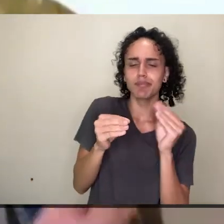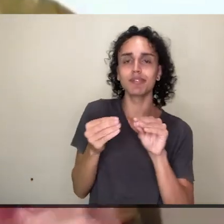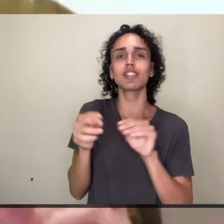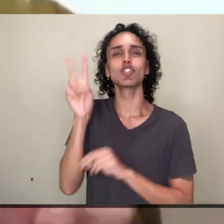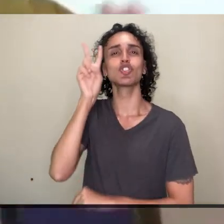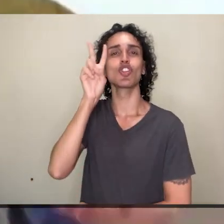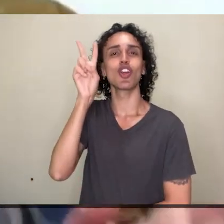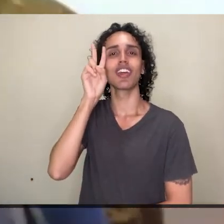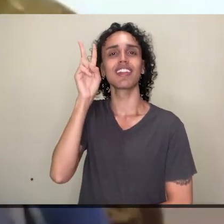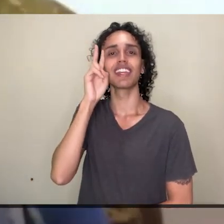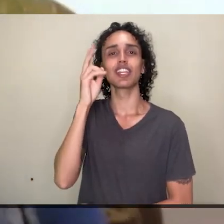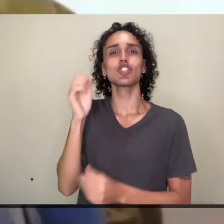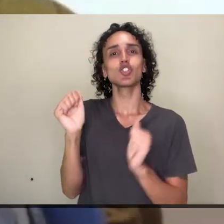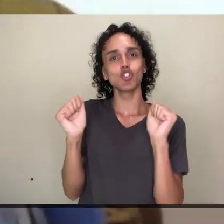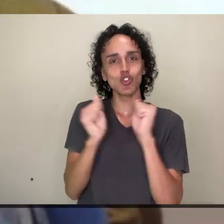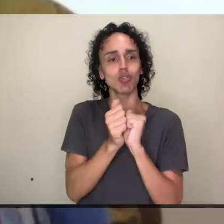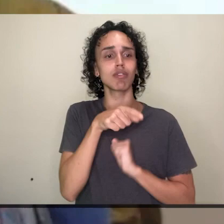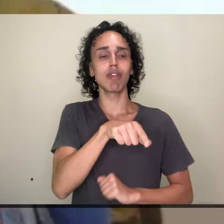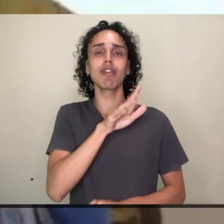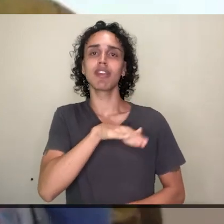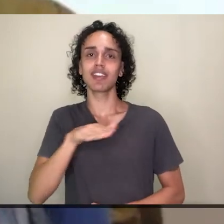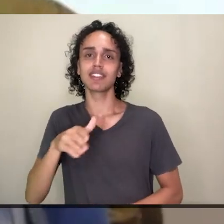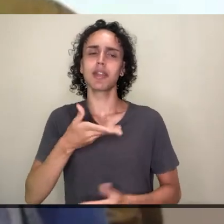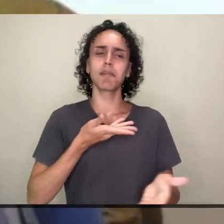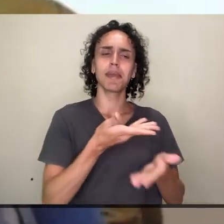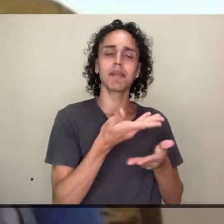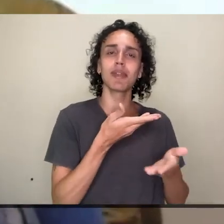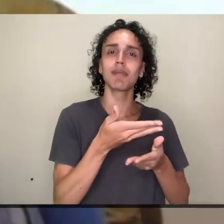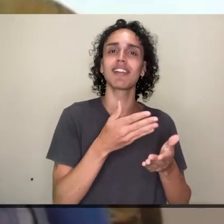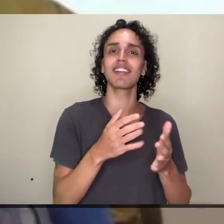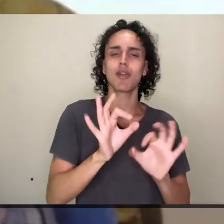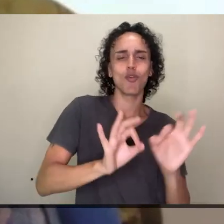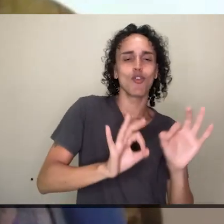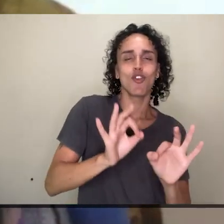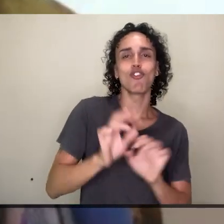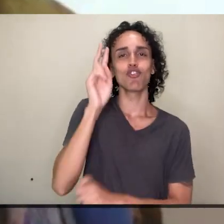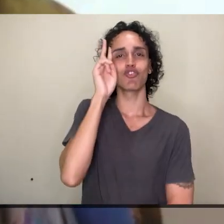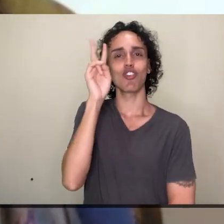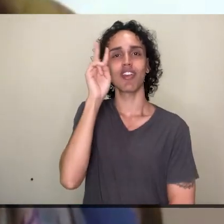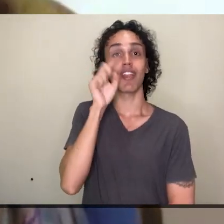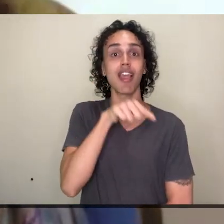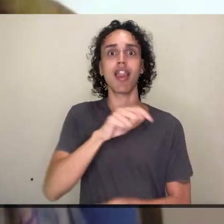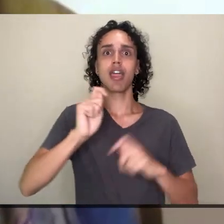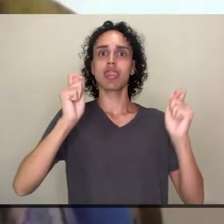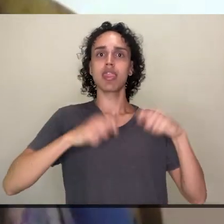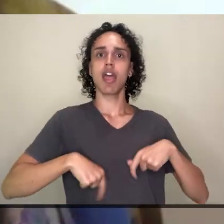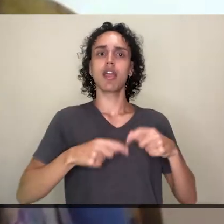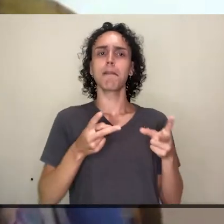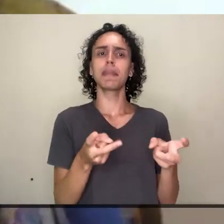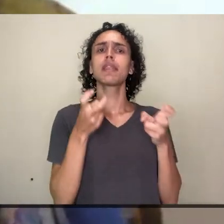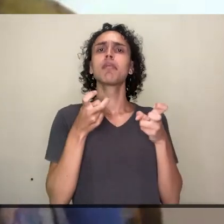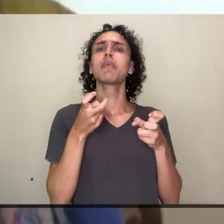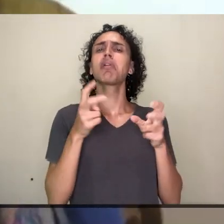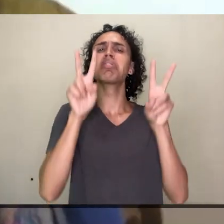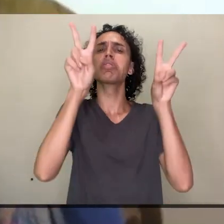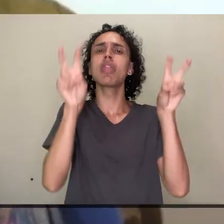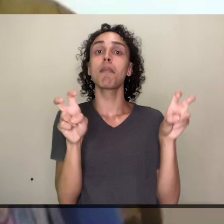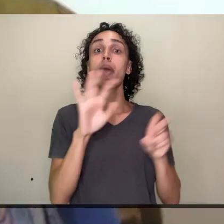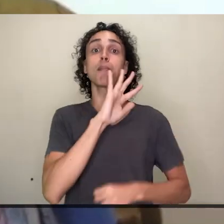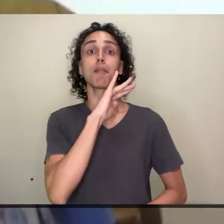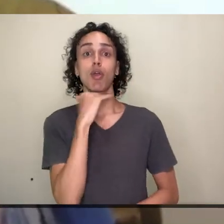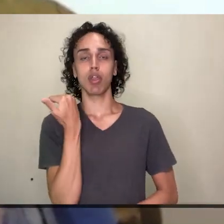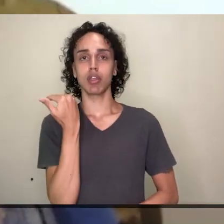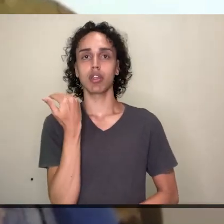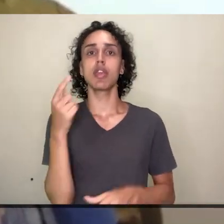vai criando uma história. Então, nós criamos uma história com a criança, na qual ela tem essa